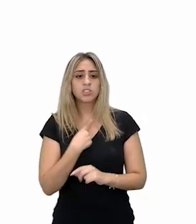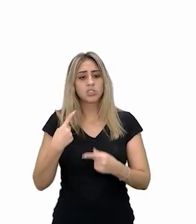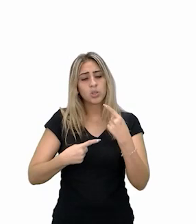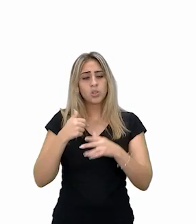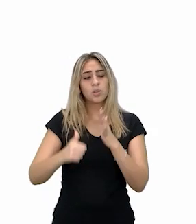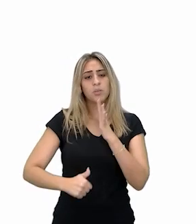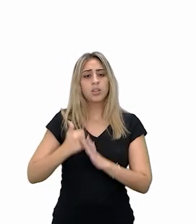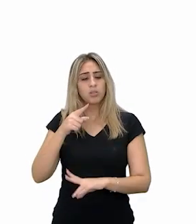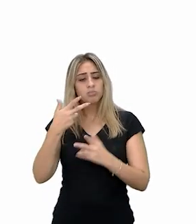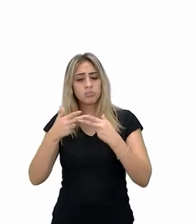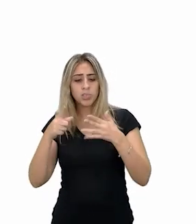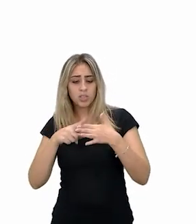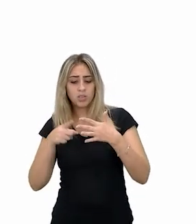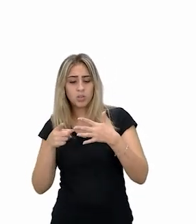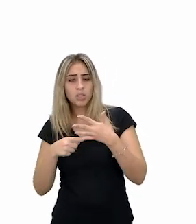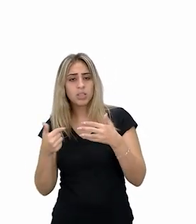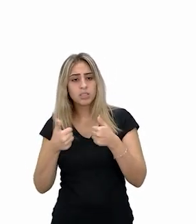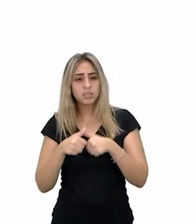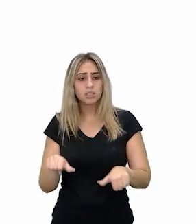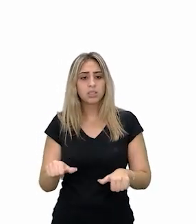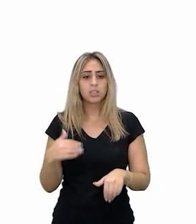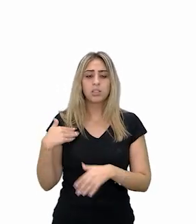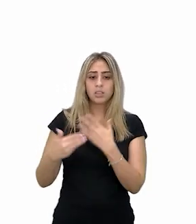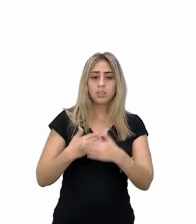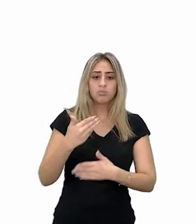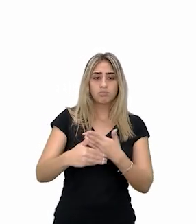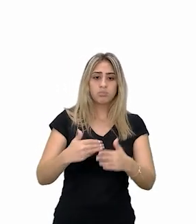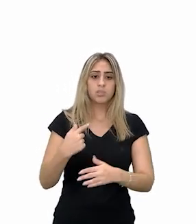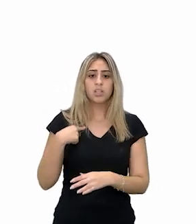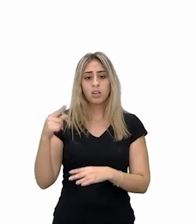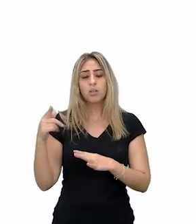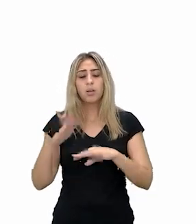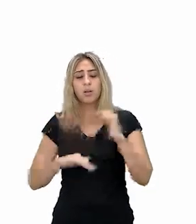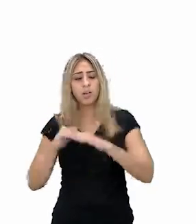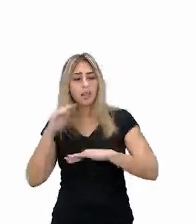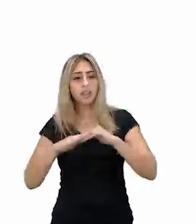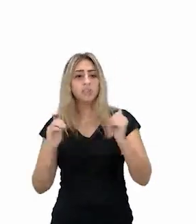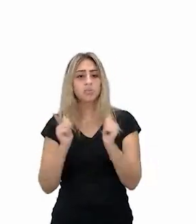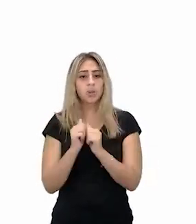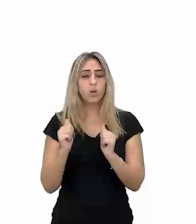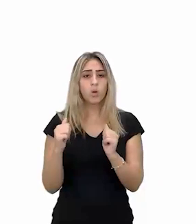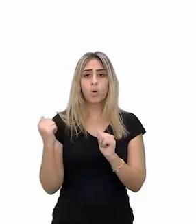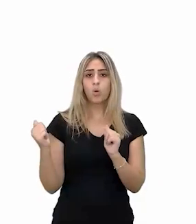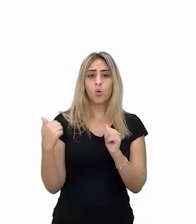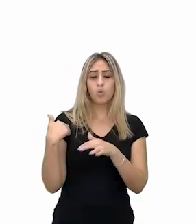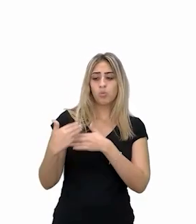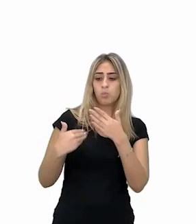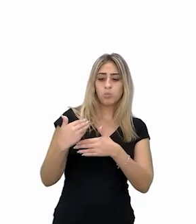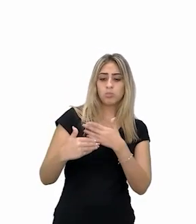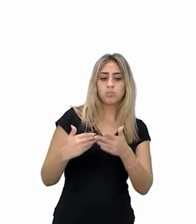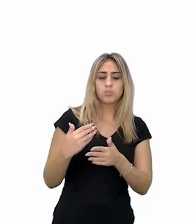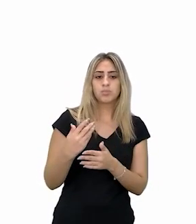melhor esses pontos que estavam ali fragilizados, que é uma habilidade que estava pontuando ali como